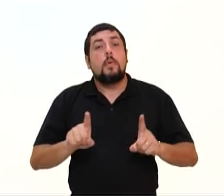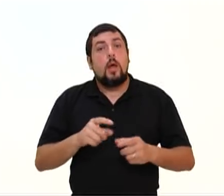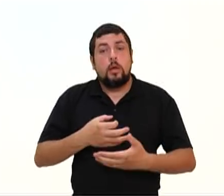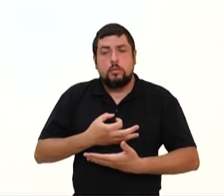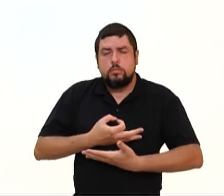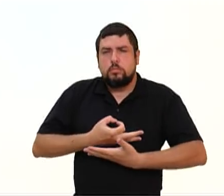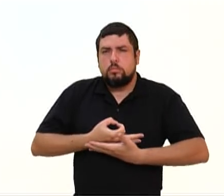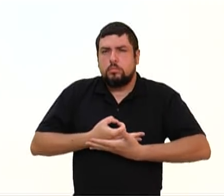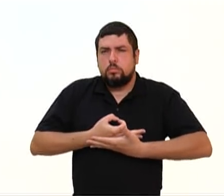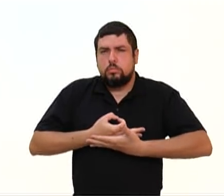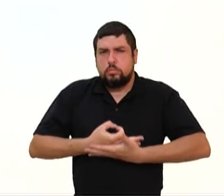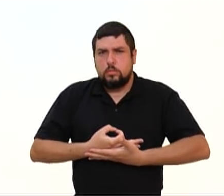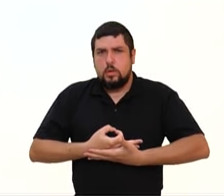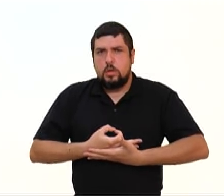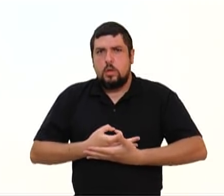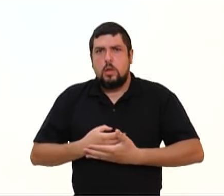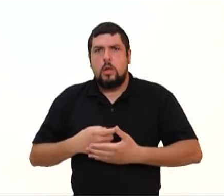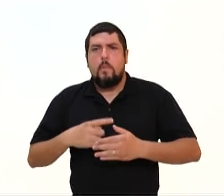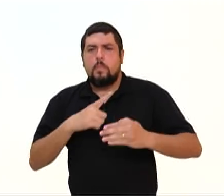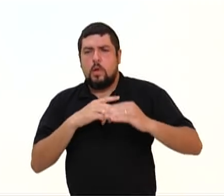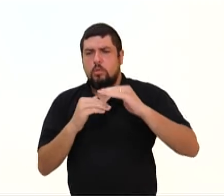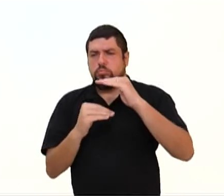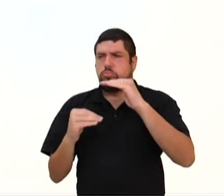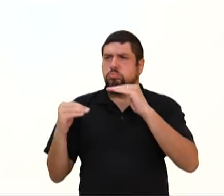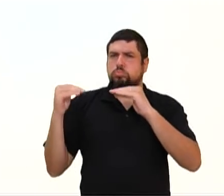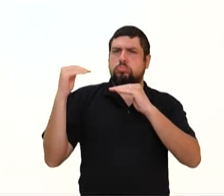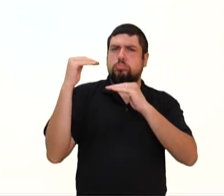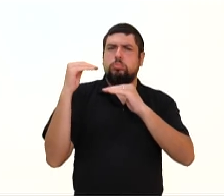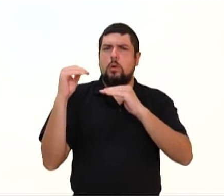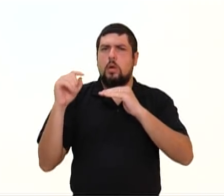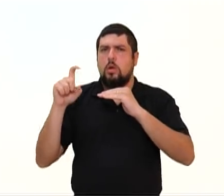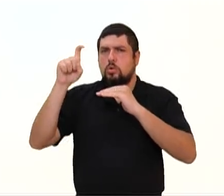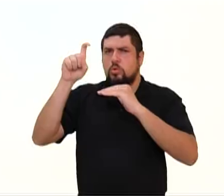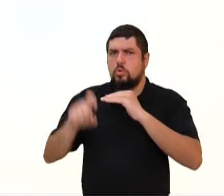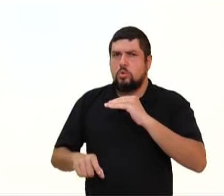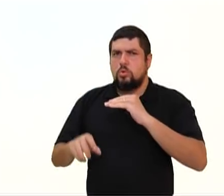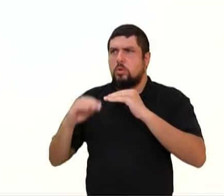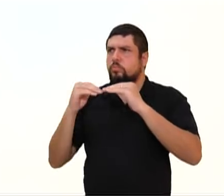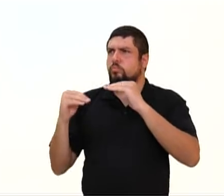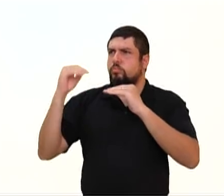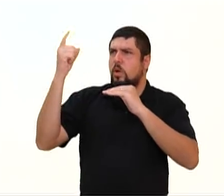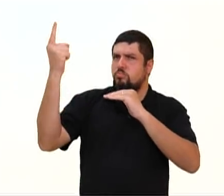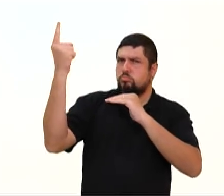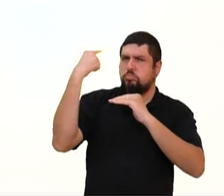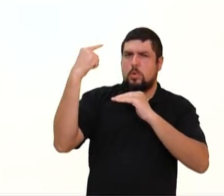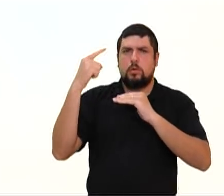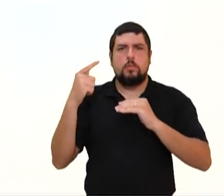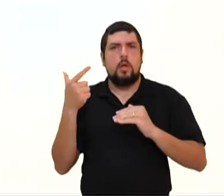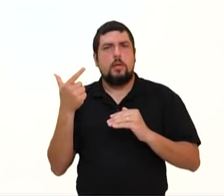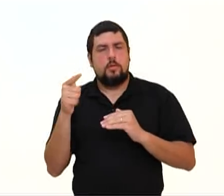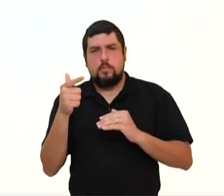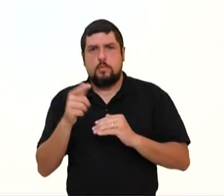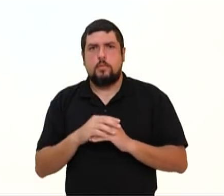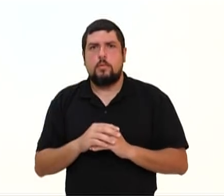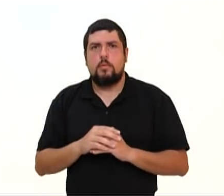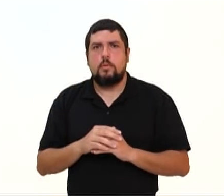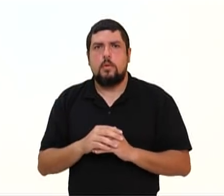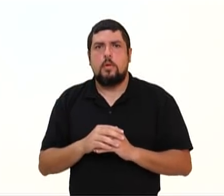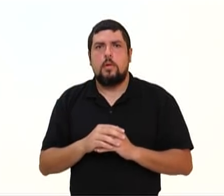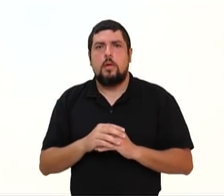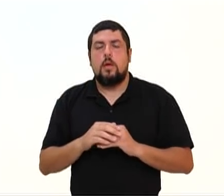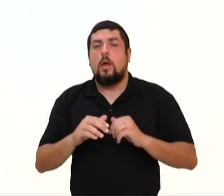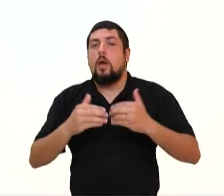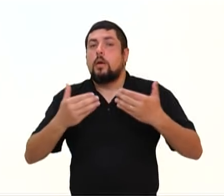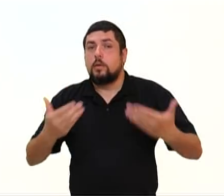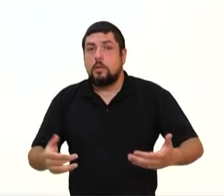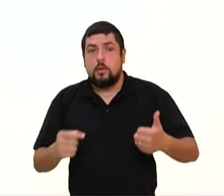não reconhece nenhum ser superior capaz de dar ordem à humanidade sobre como viver. Assim,